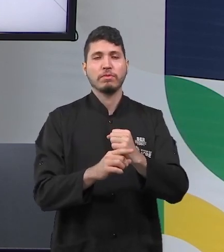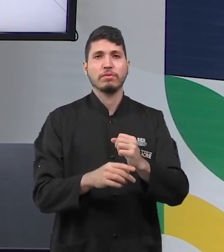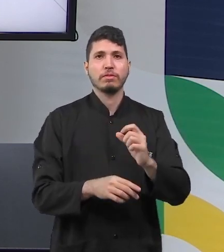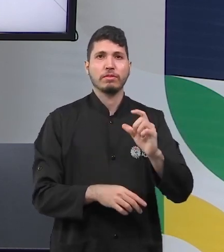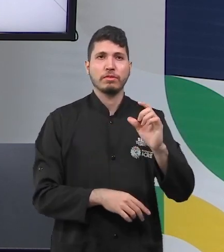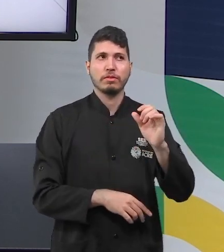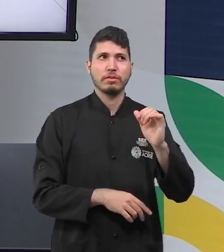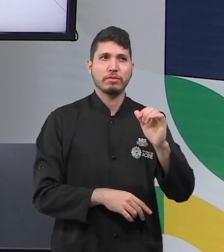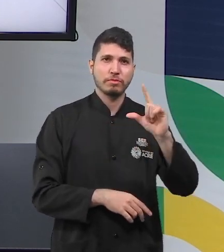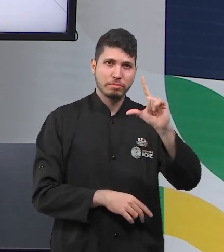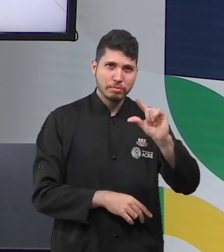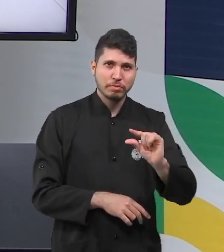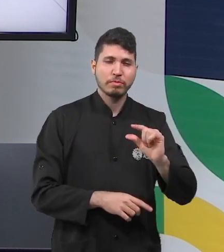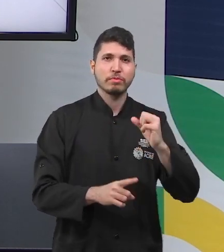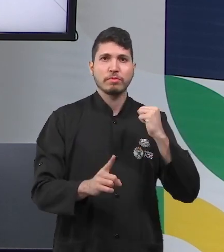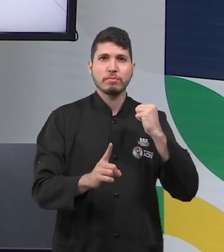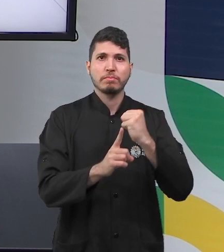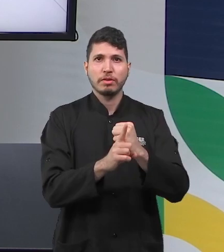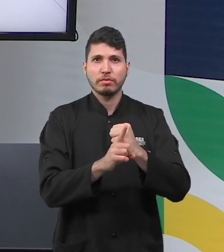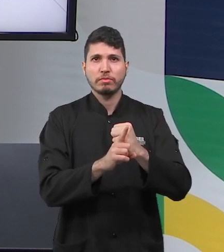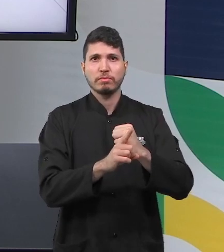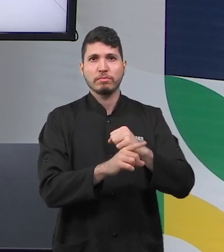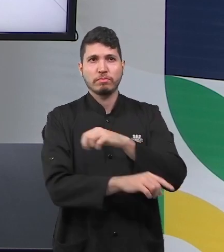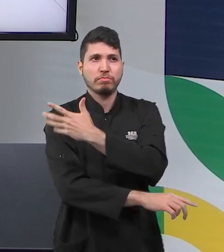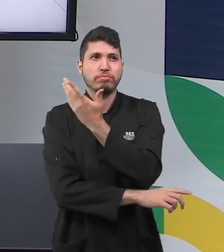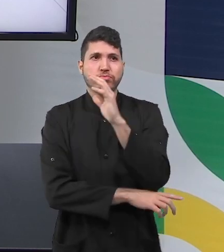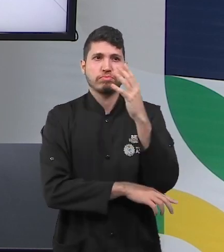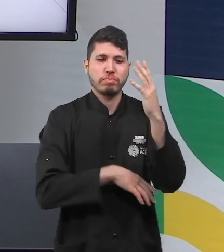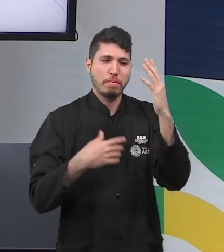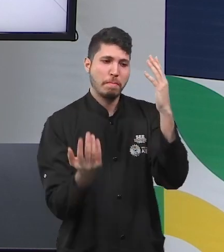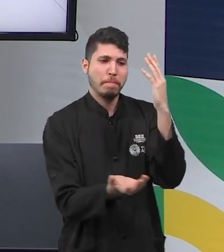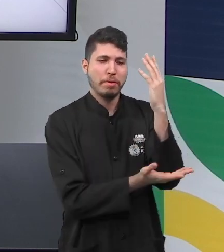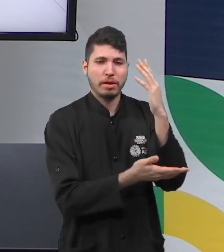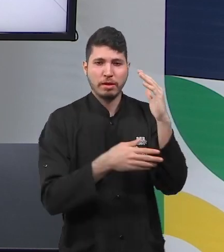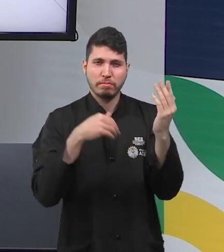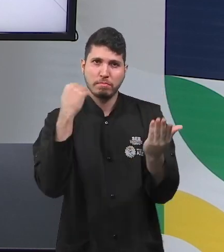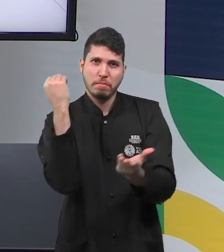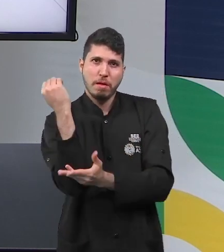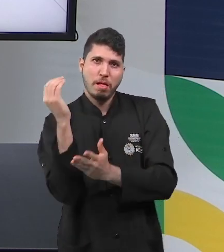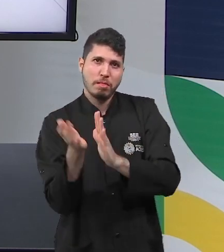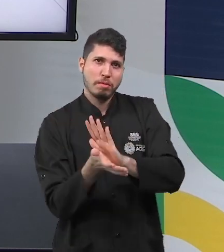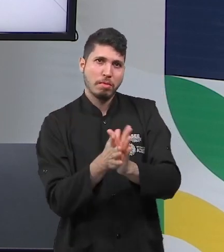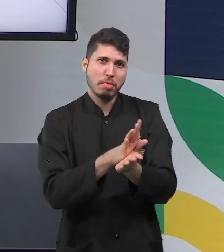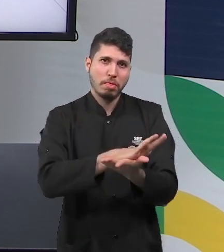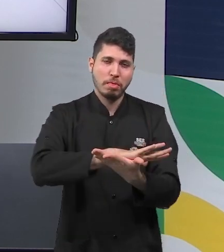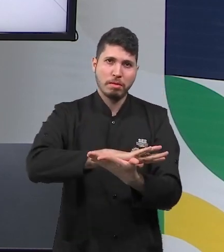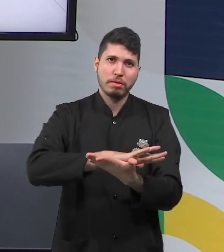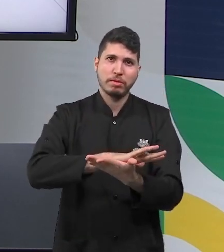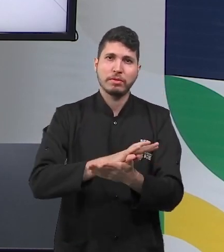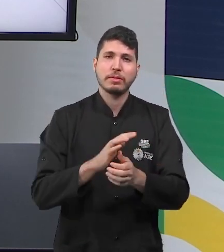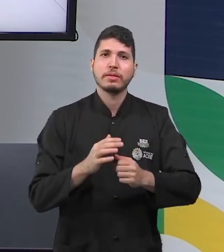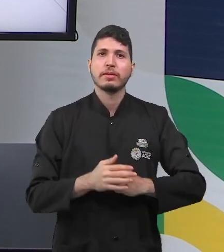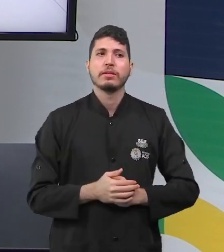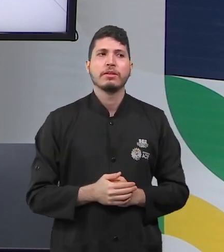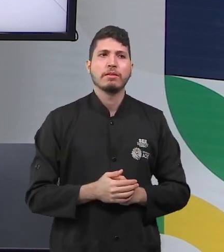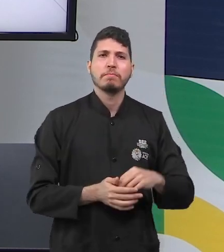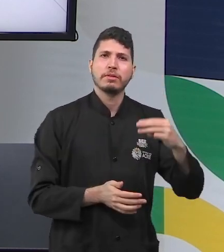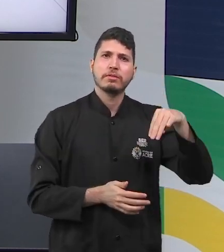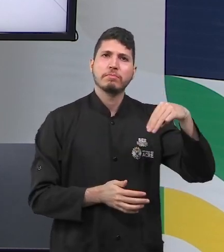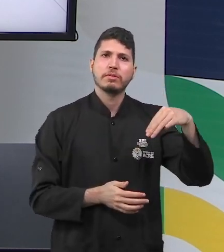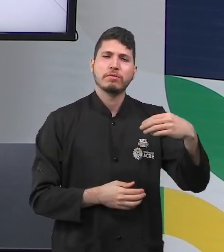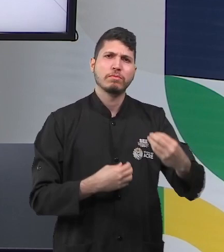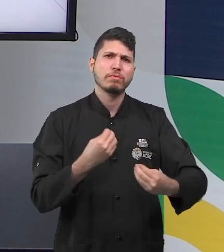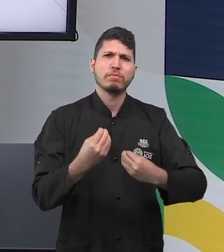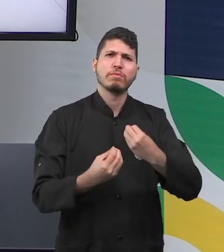desmatamento. Nós vamos ver nessa aula de hoje como o manejo florestal é importante e onde a matemática está